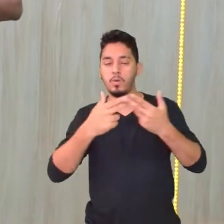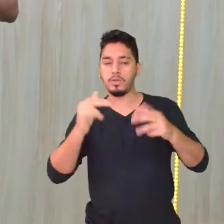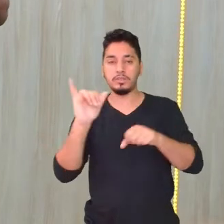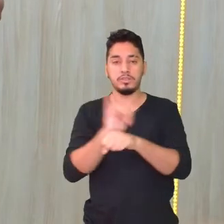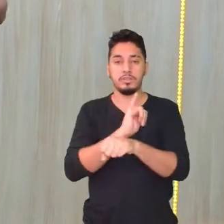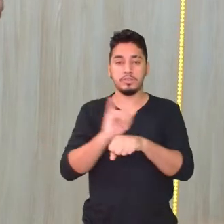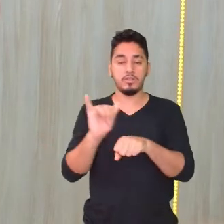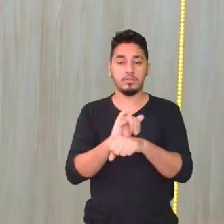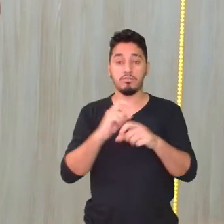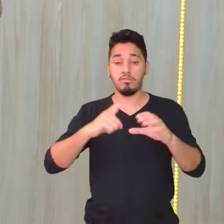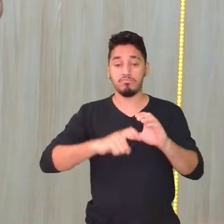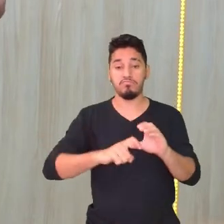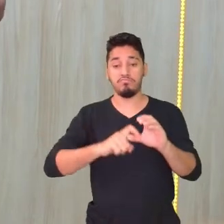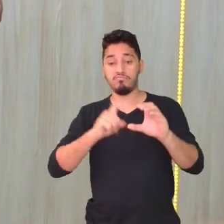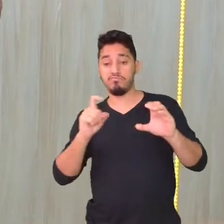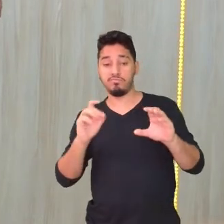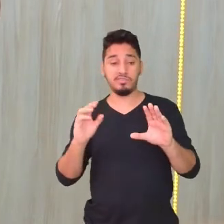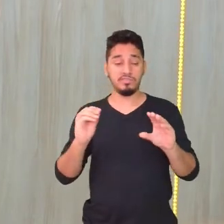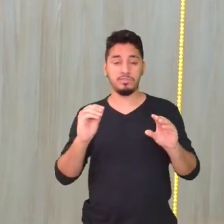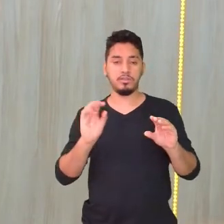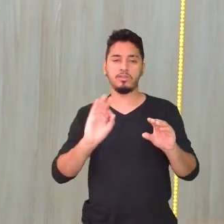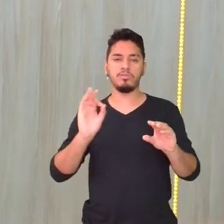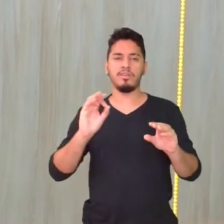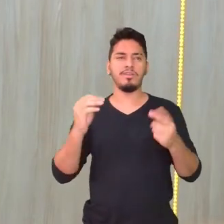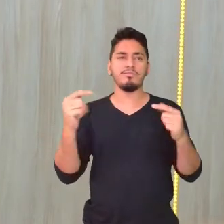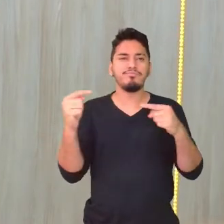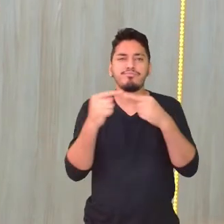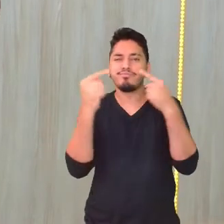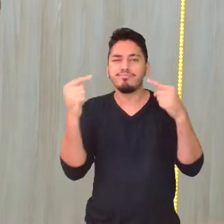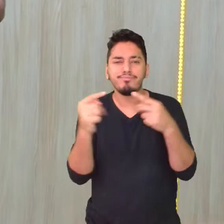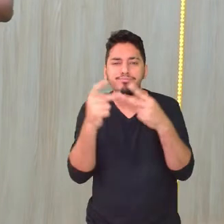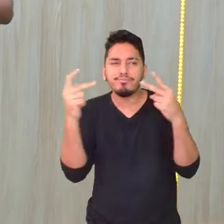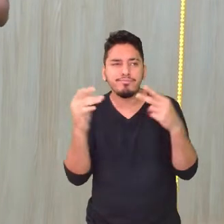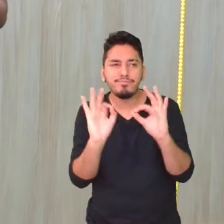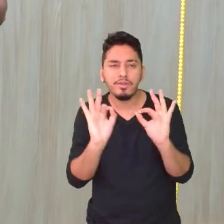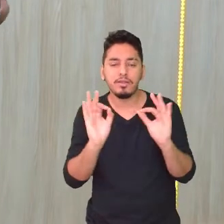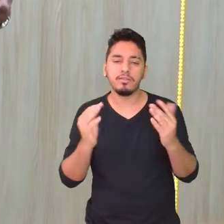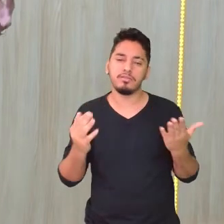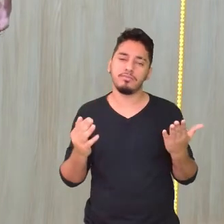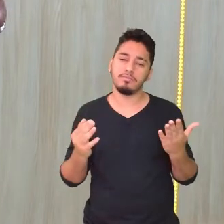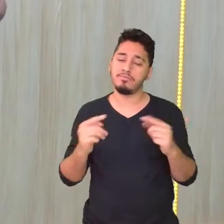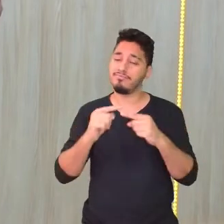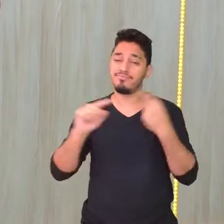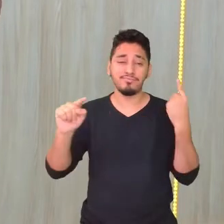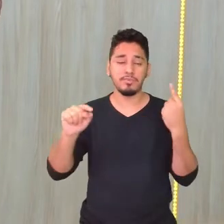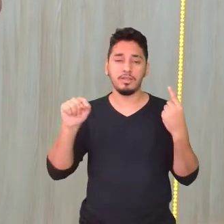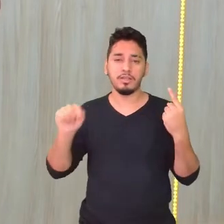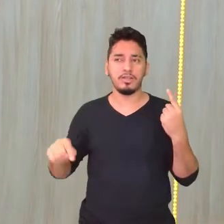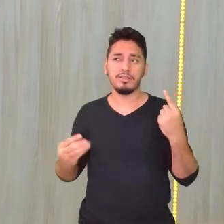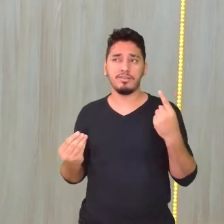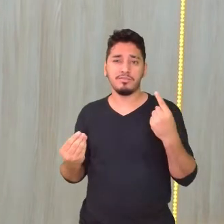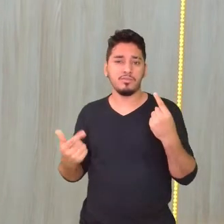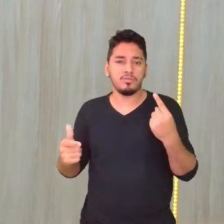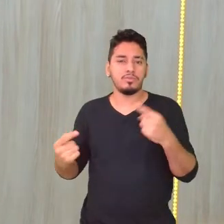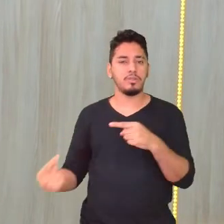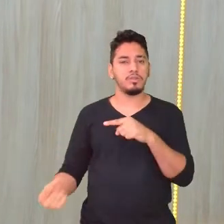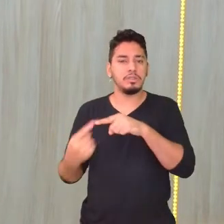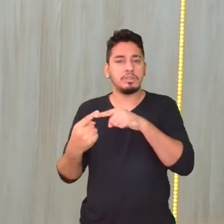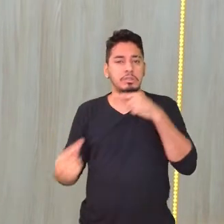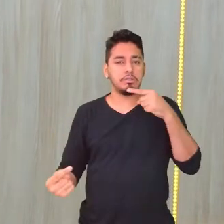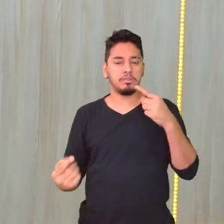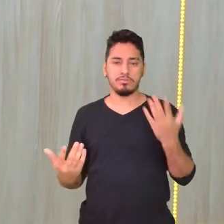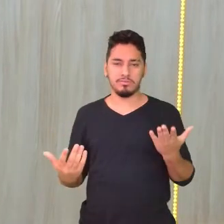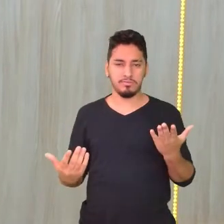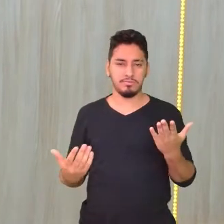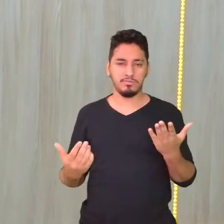estratégias desvinculadas que não façam sentido para esse estudante e aí ele está operacionalizando algo que não tem um significado,